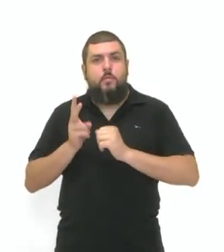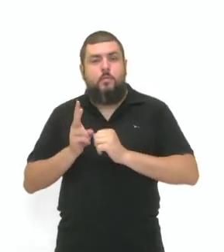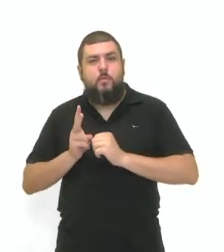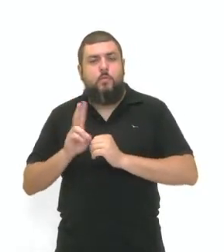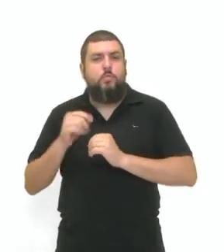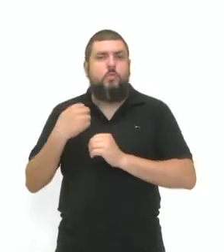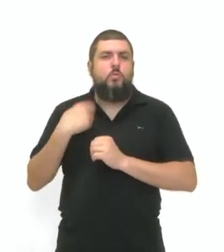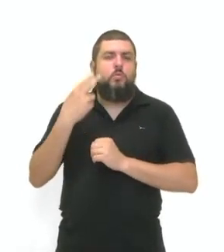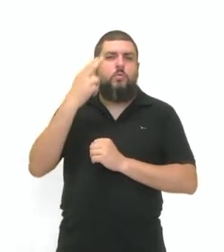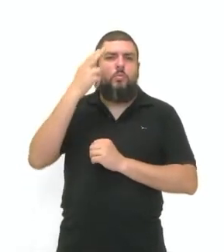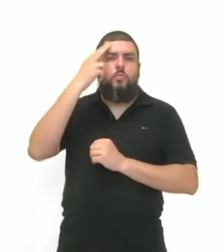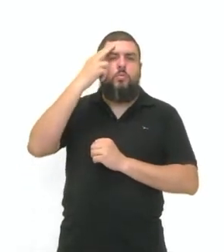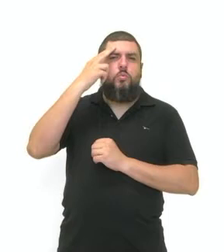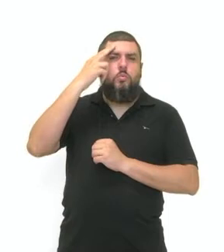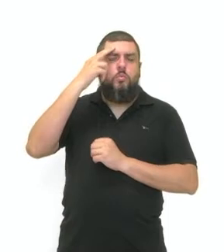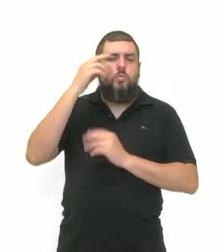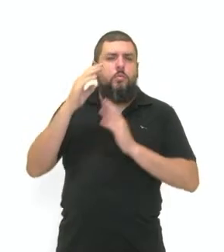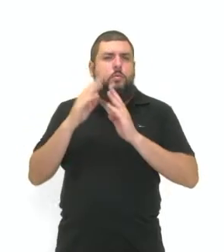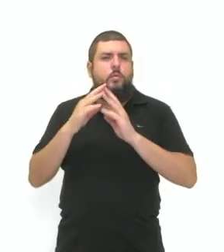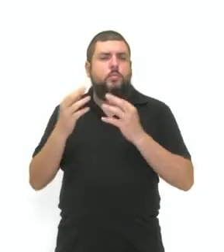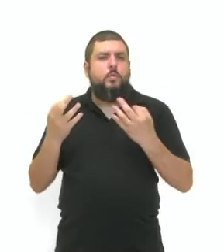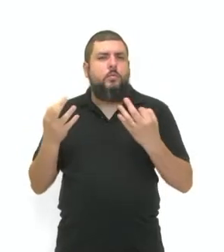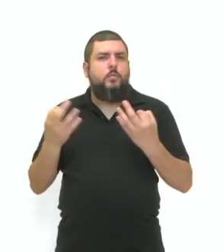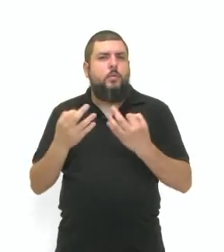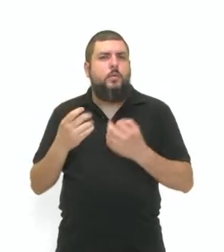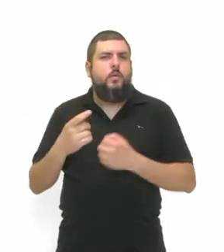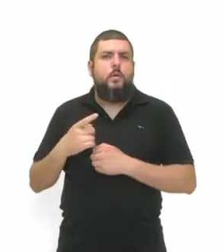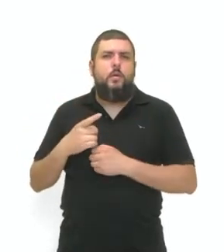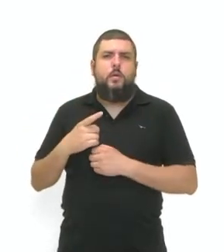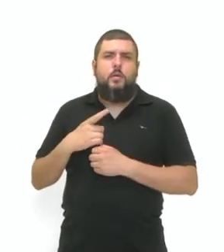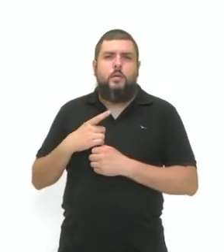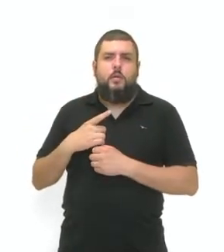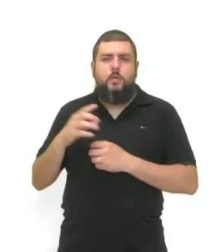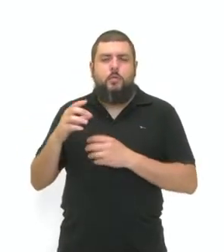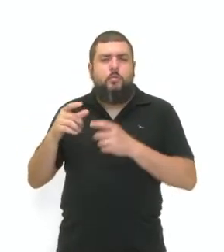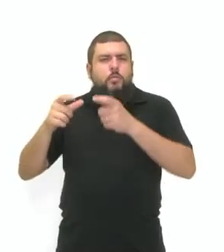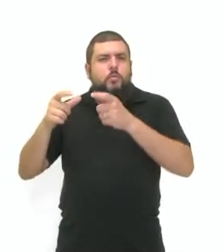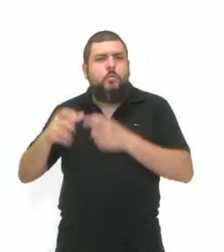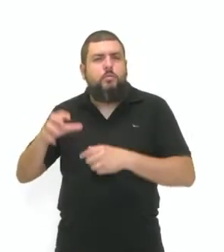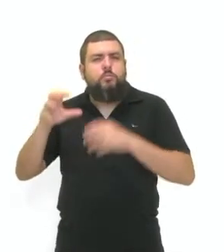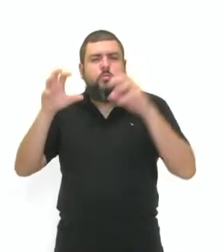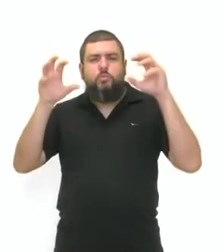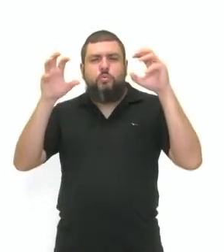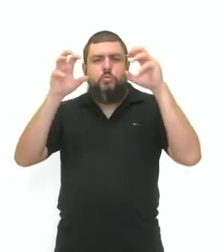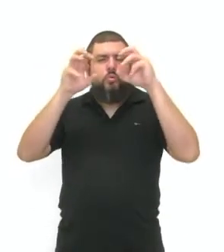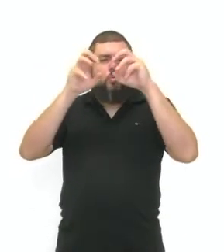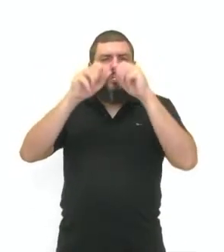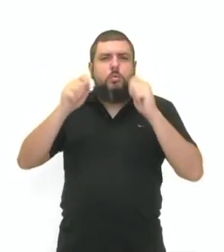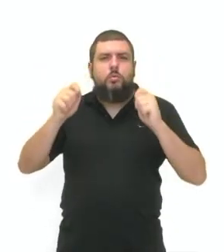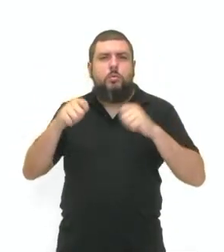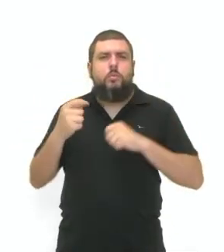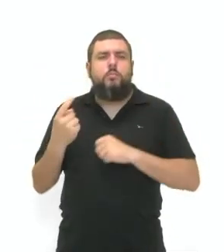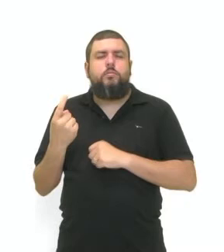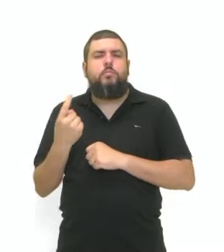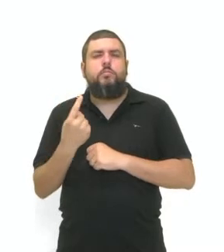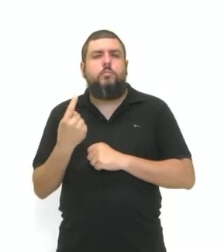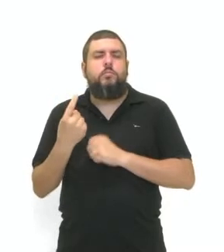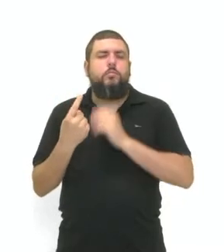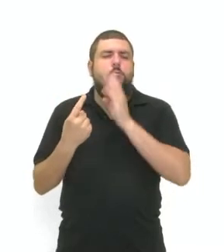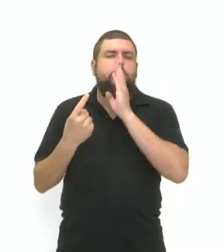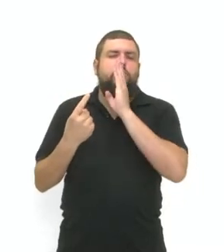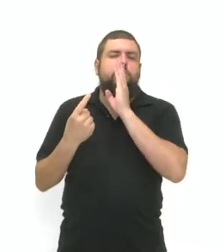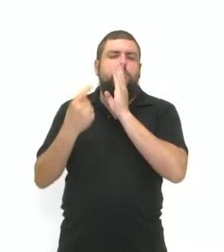com uma morada ideal, na qual haja um canto bem escuro, em que possa ficar sozinho, quieto, pensando minhas